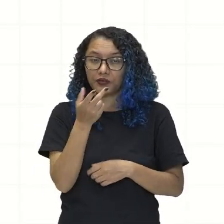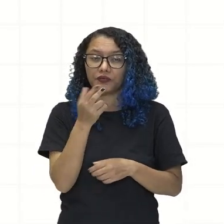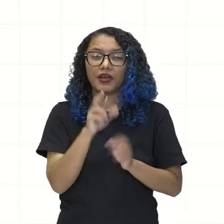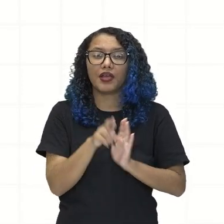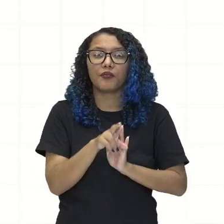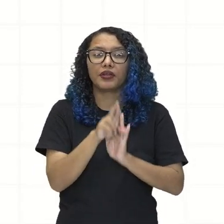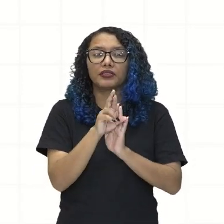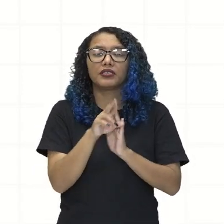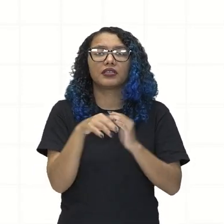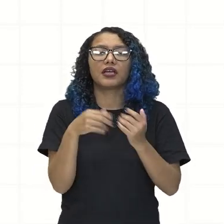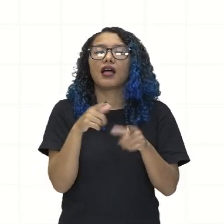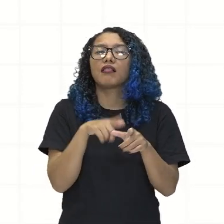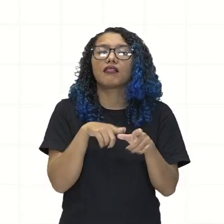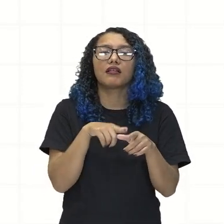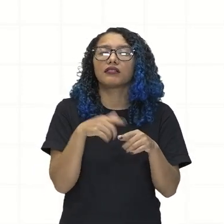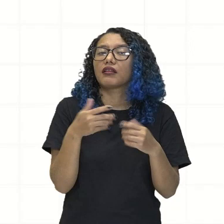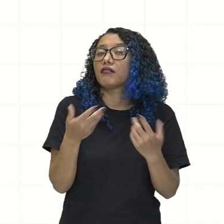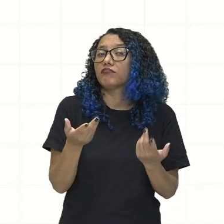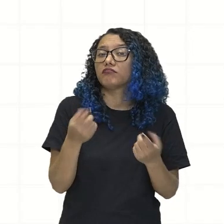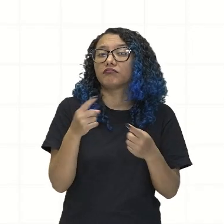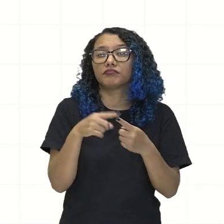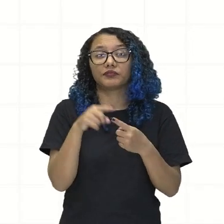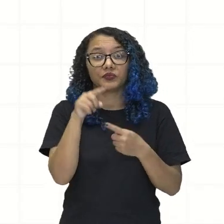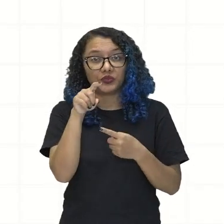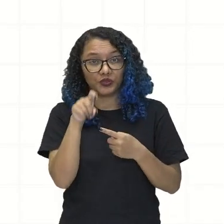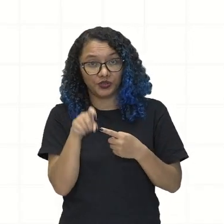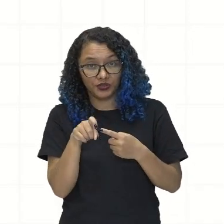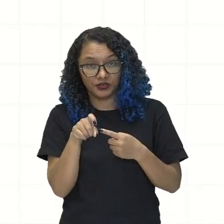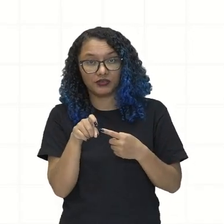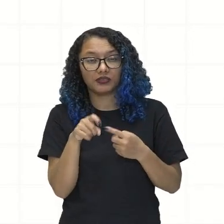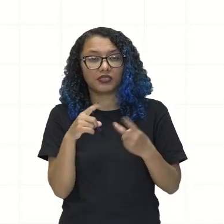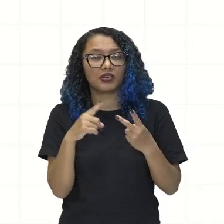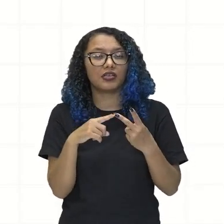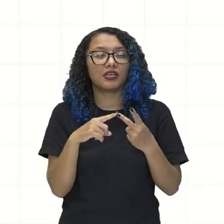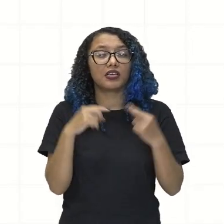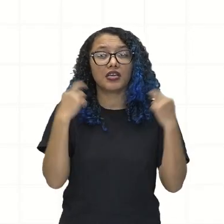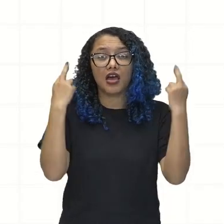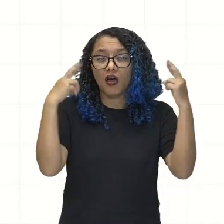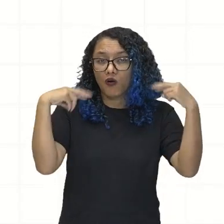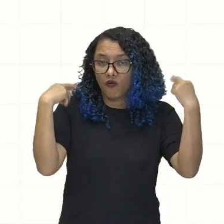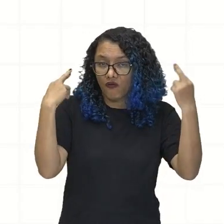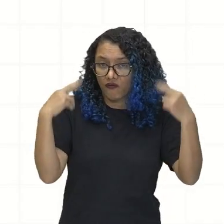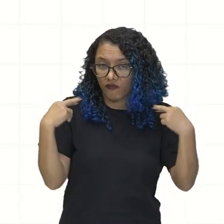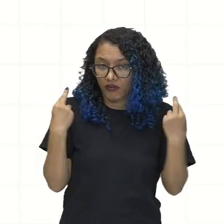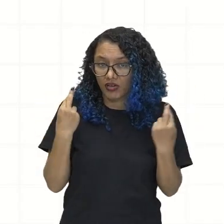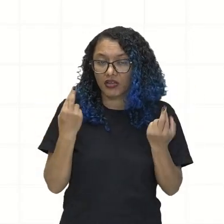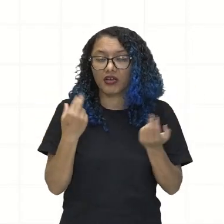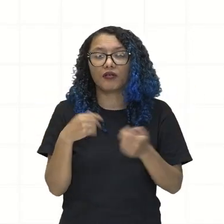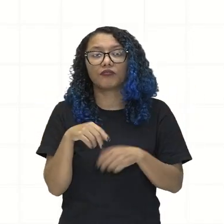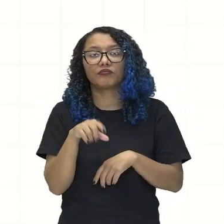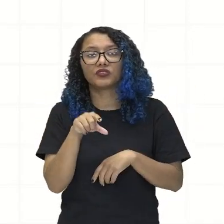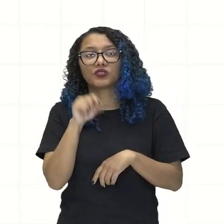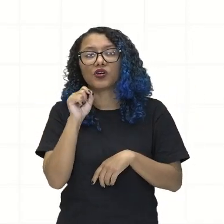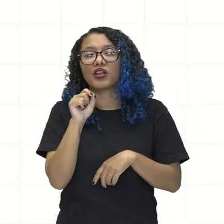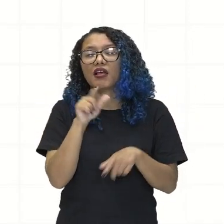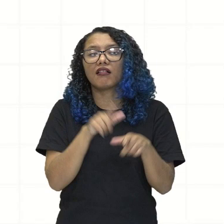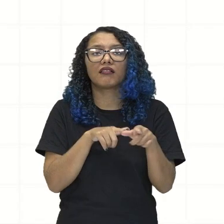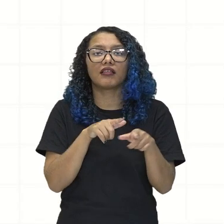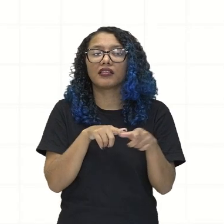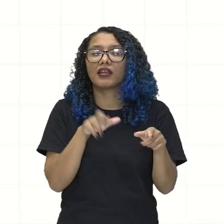pela variável X e que as ovelhas serão